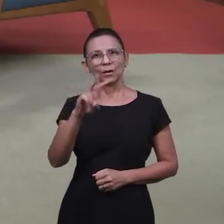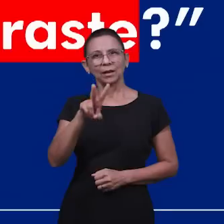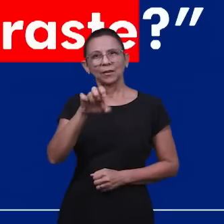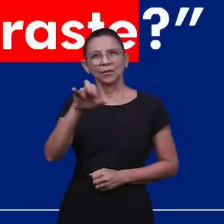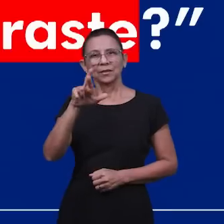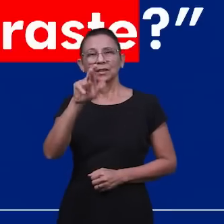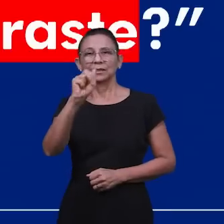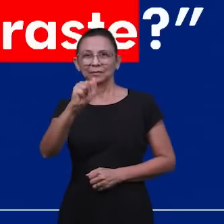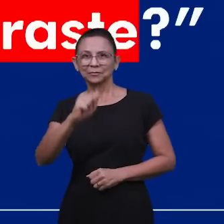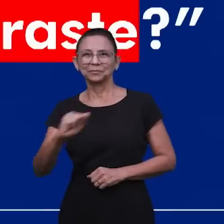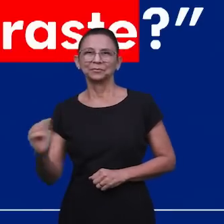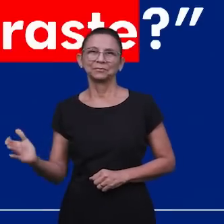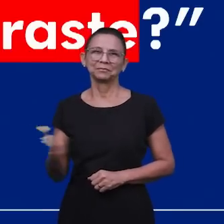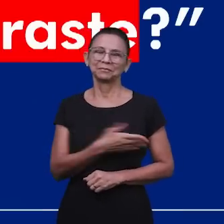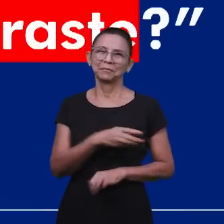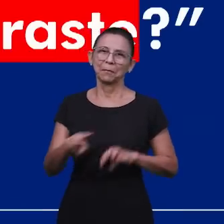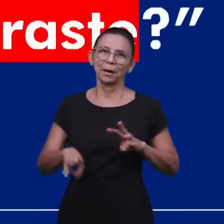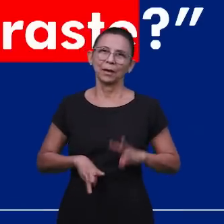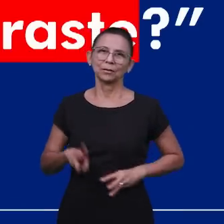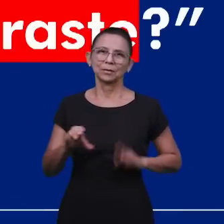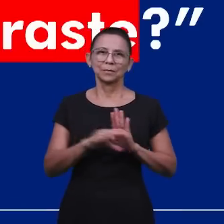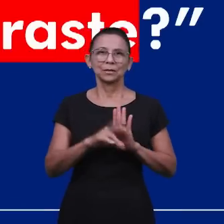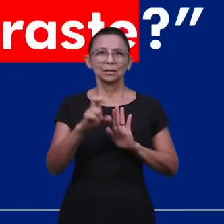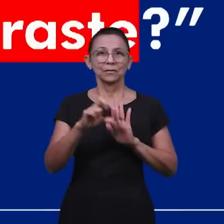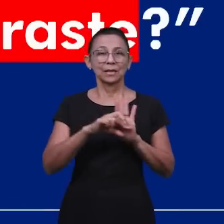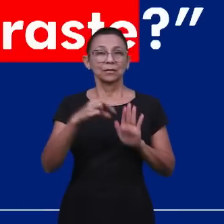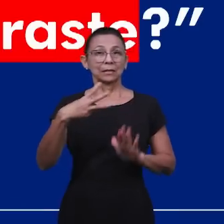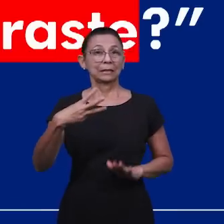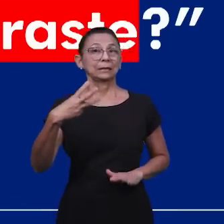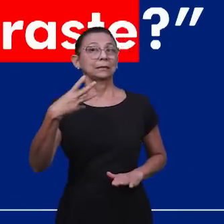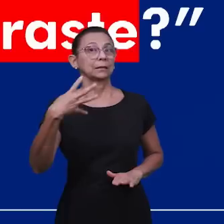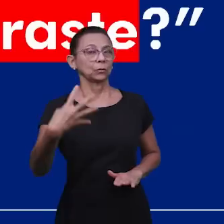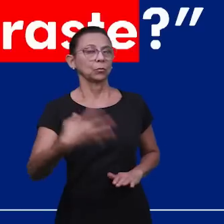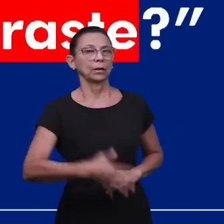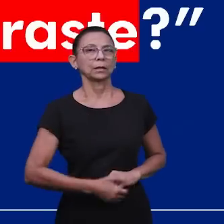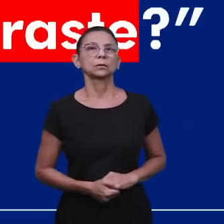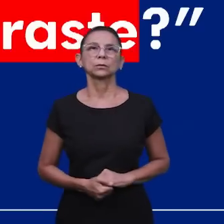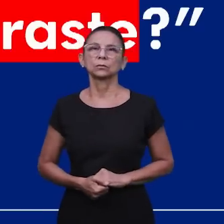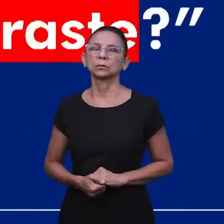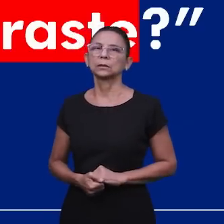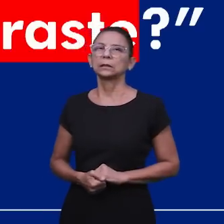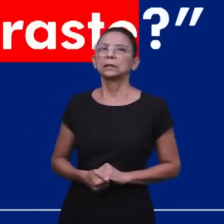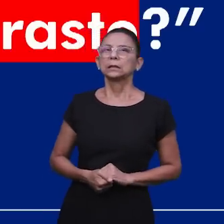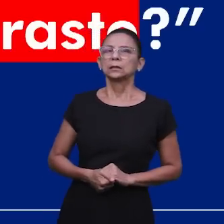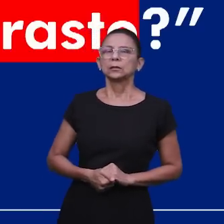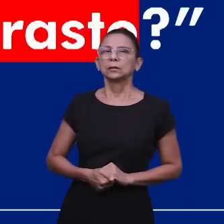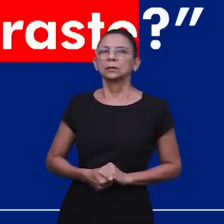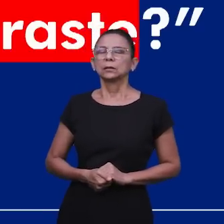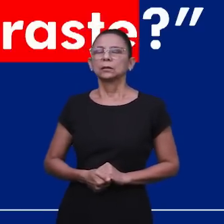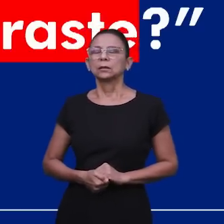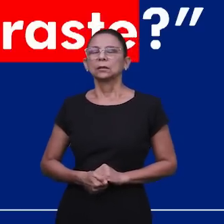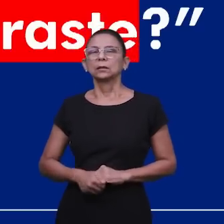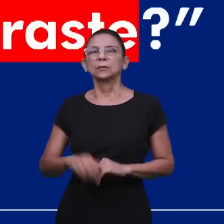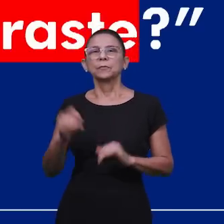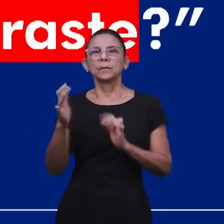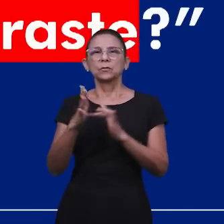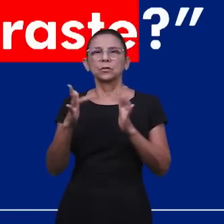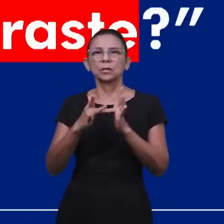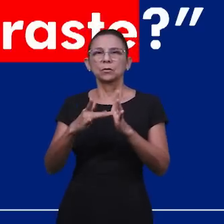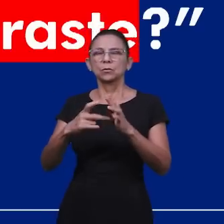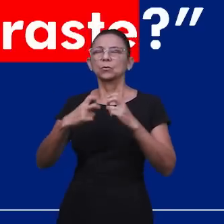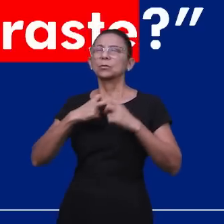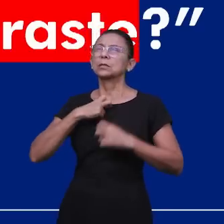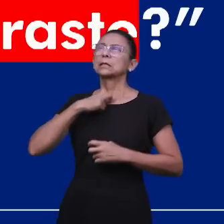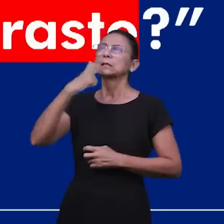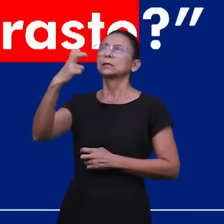aqui, Marcos 15, 34. E à hora 9, Jesus exclamou com grande voz, dizendo: Eloi,